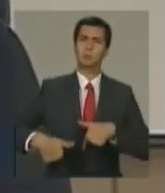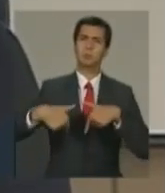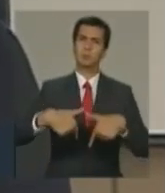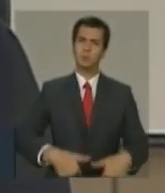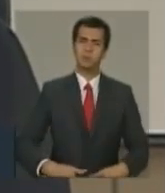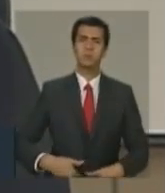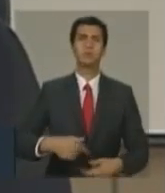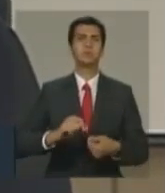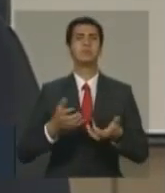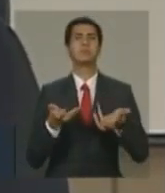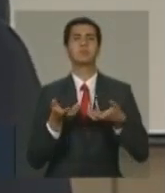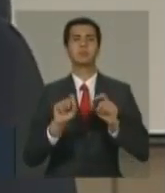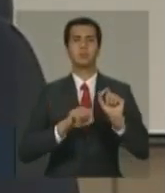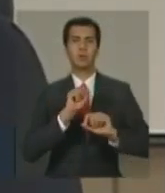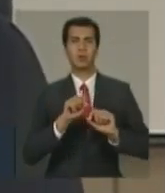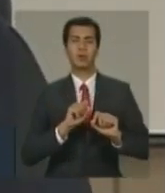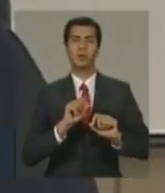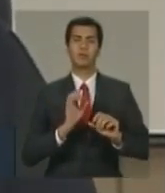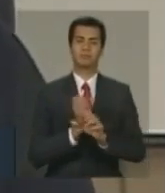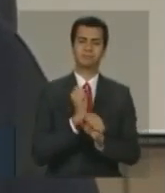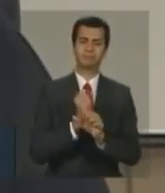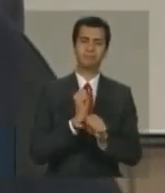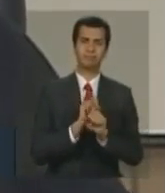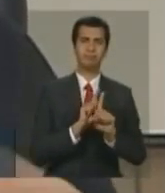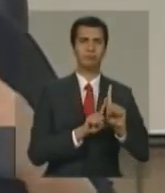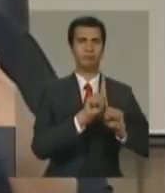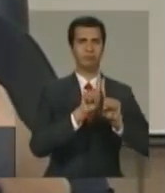novos nessa base de comparação?